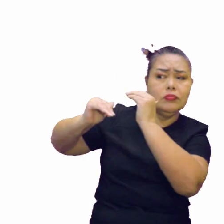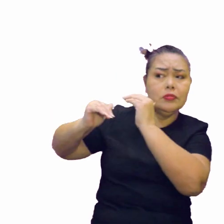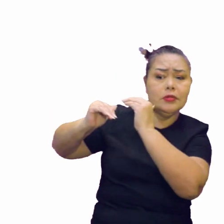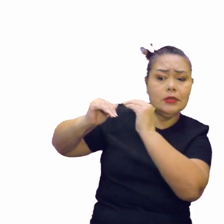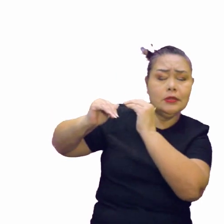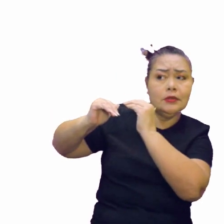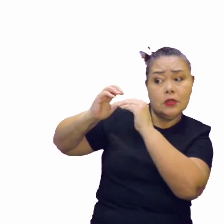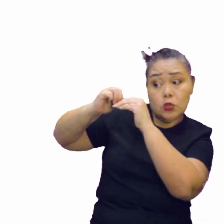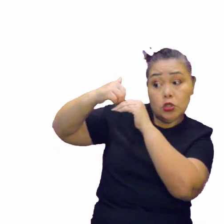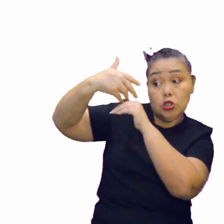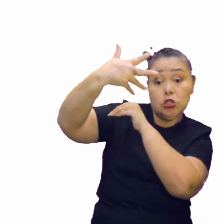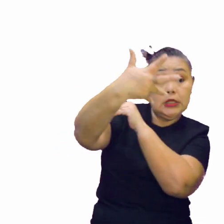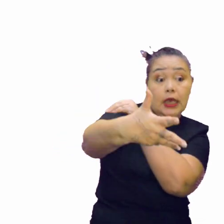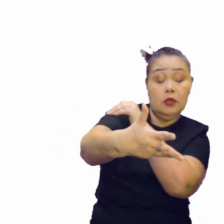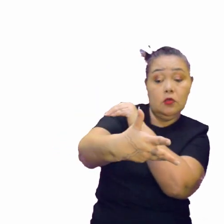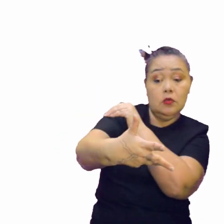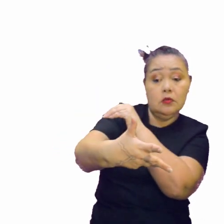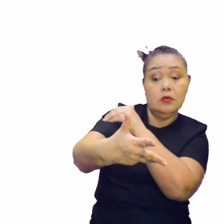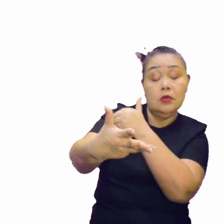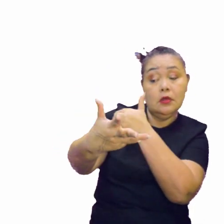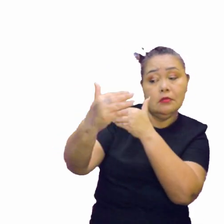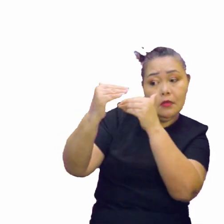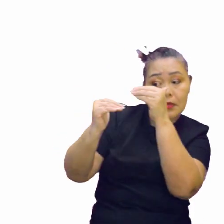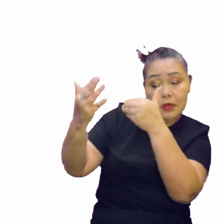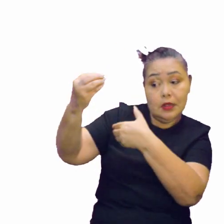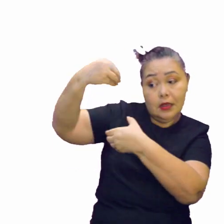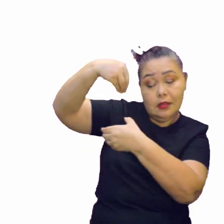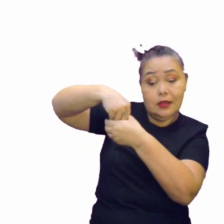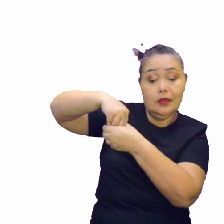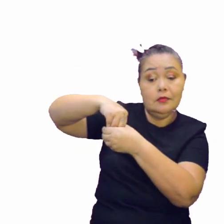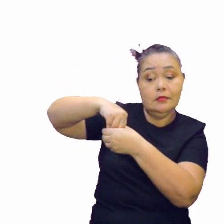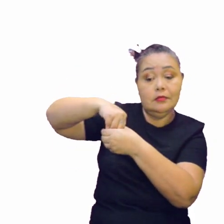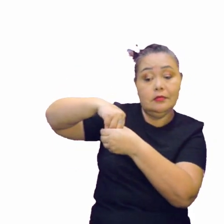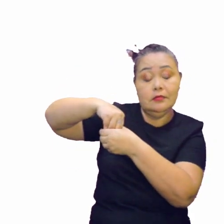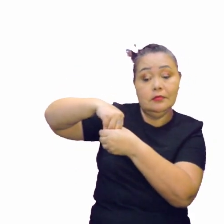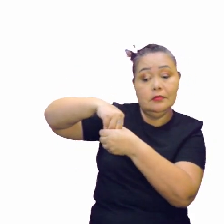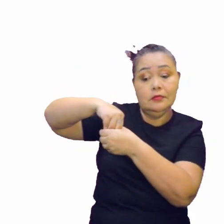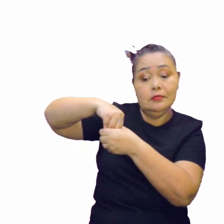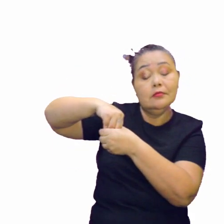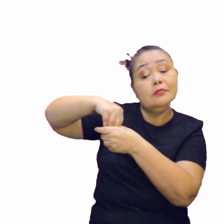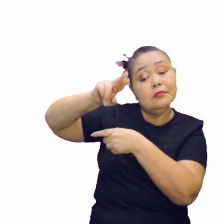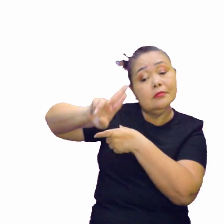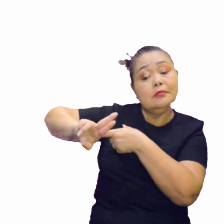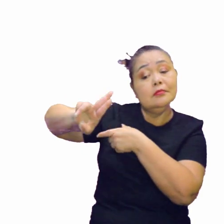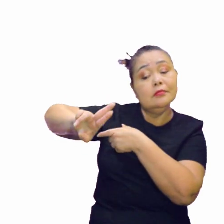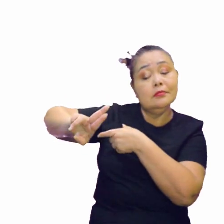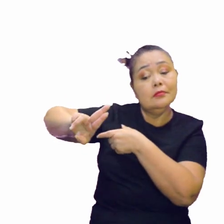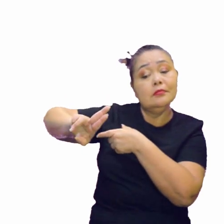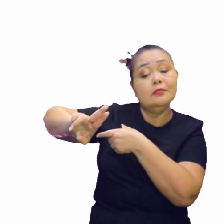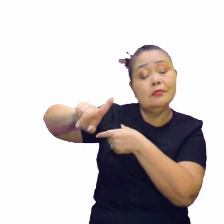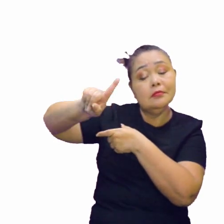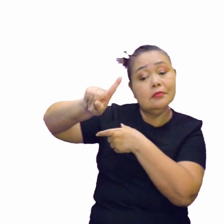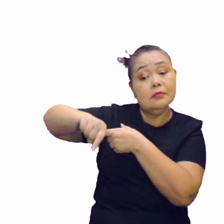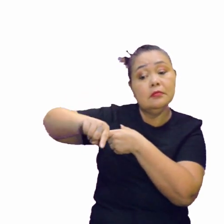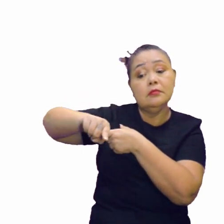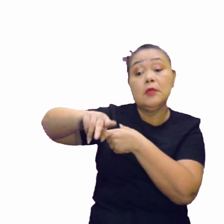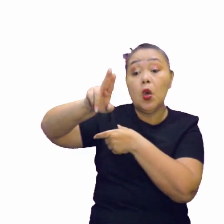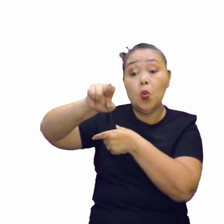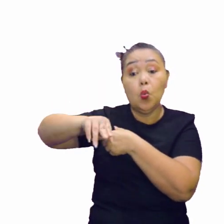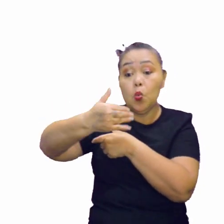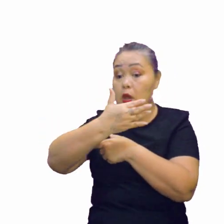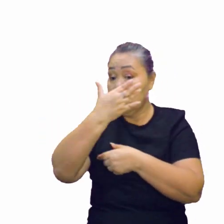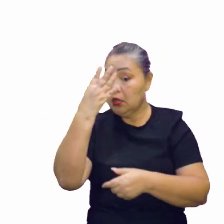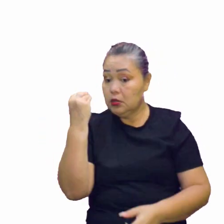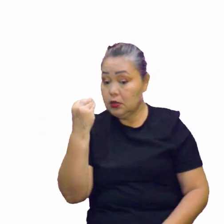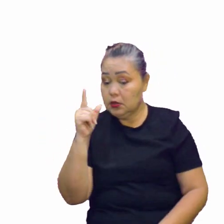externo e também o desequilíbrio do ambiente interno que será utilizado. Nunca esqueçam que quando a